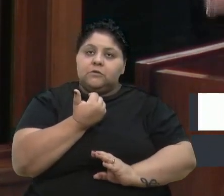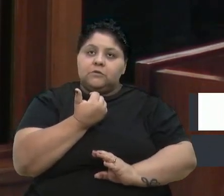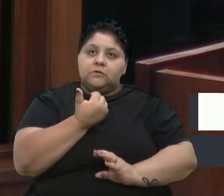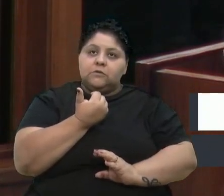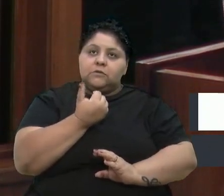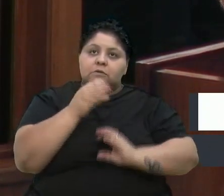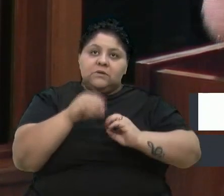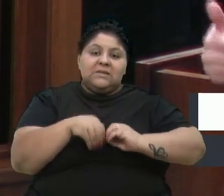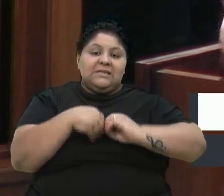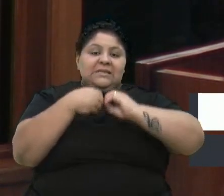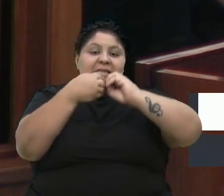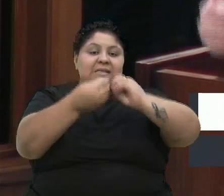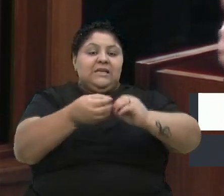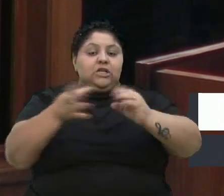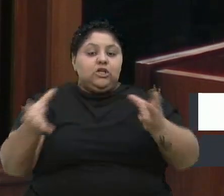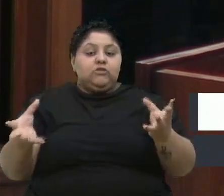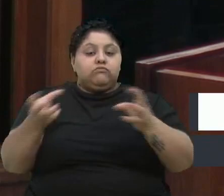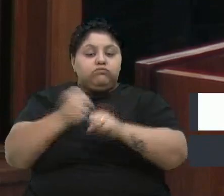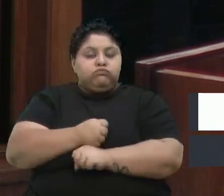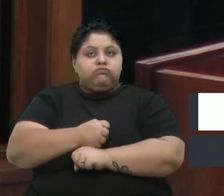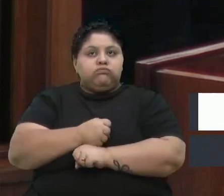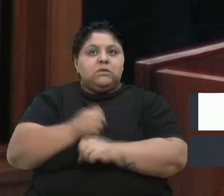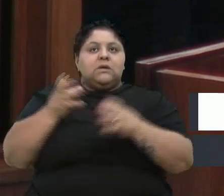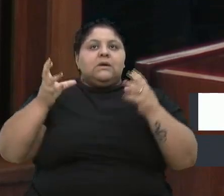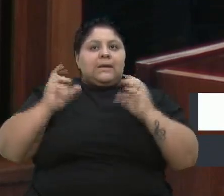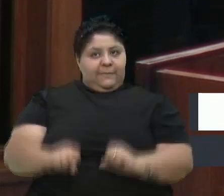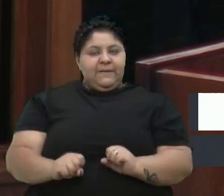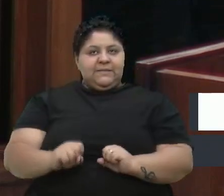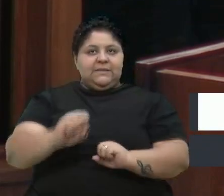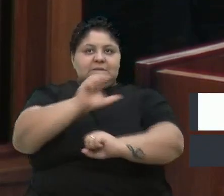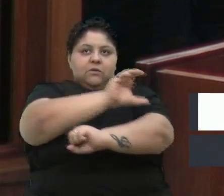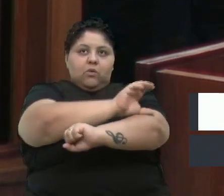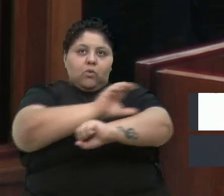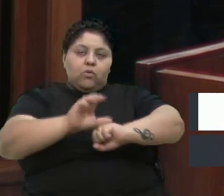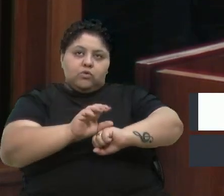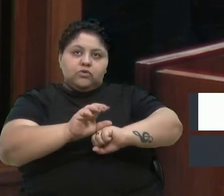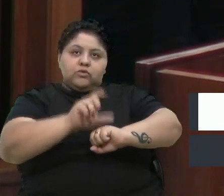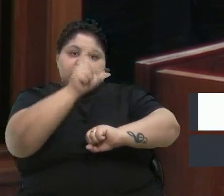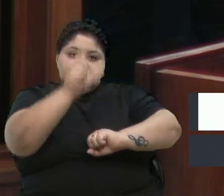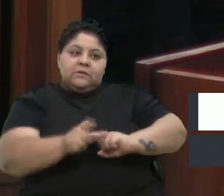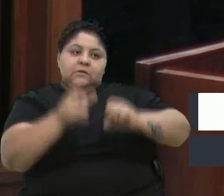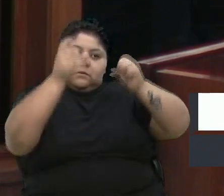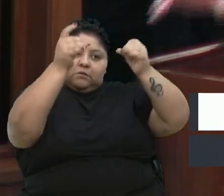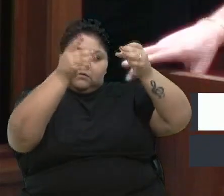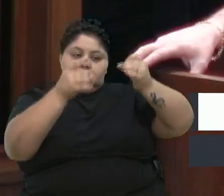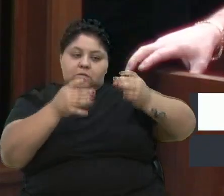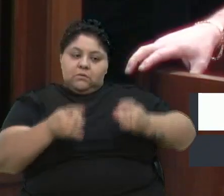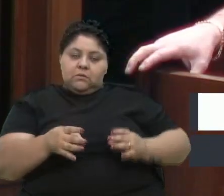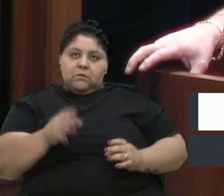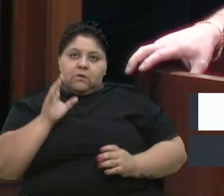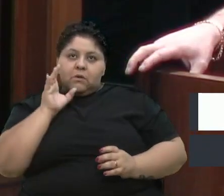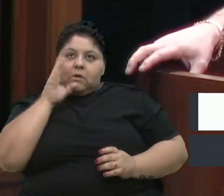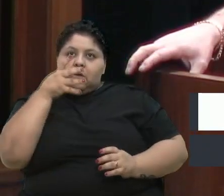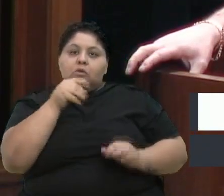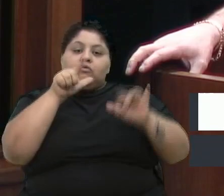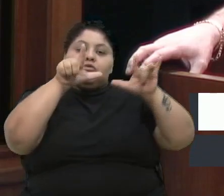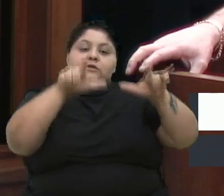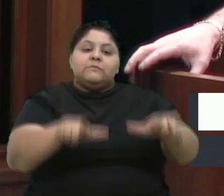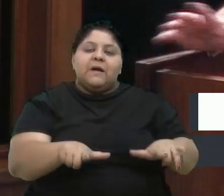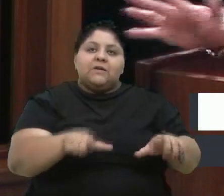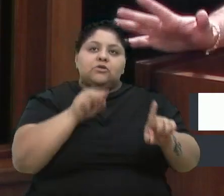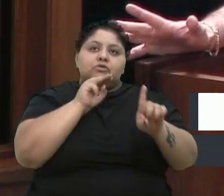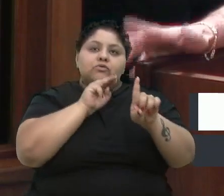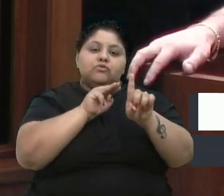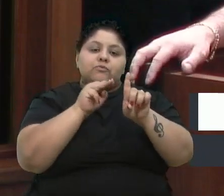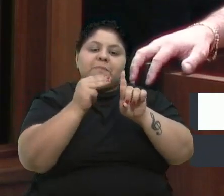dando capacitação, cursos para que essas pessoas se especializem e consigam um espaço no mercado de trabalho. É